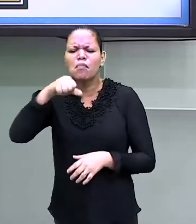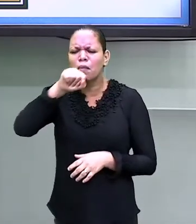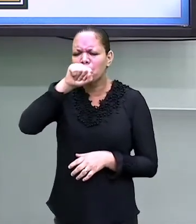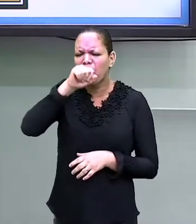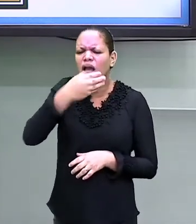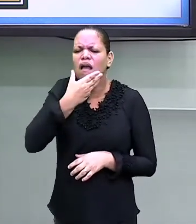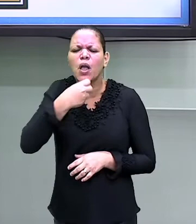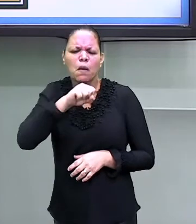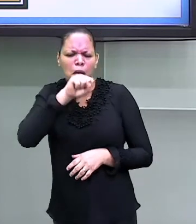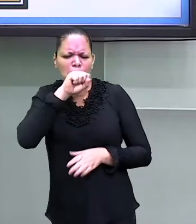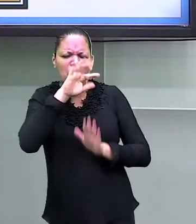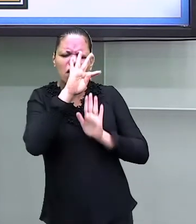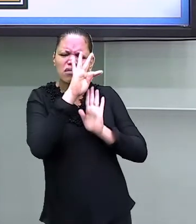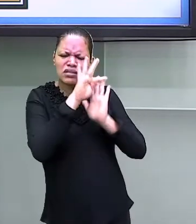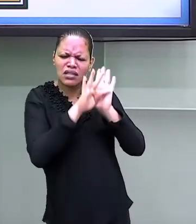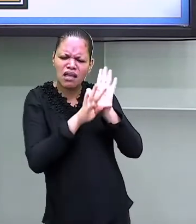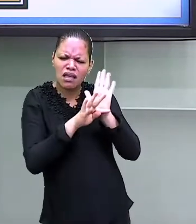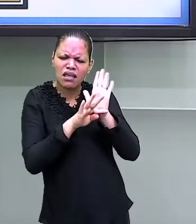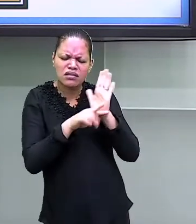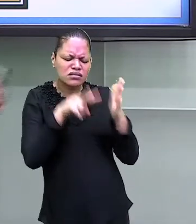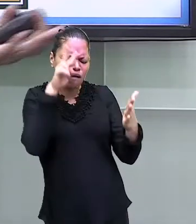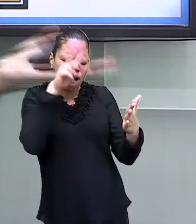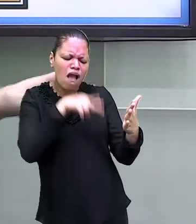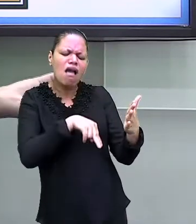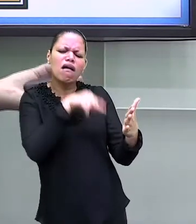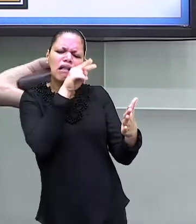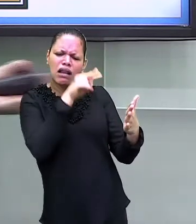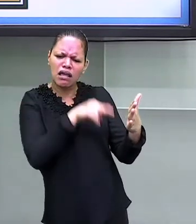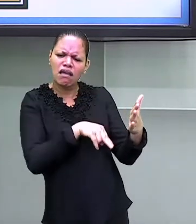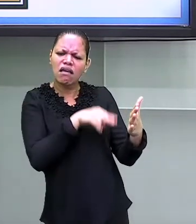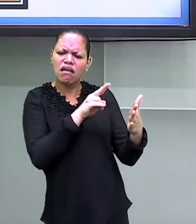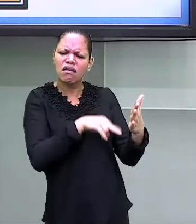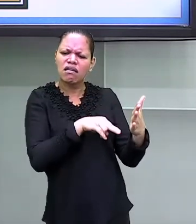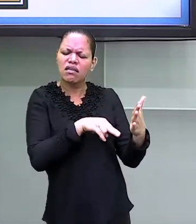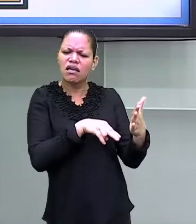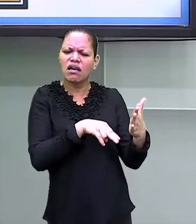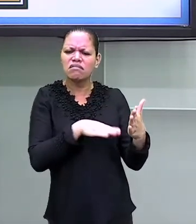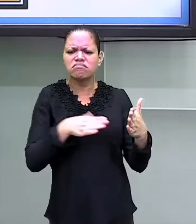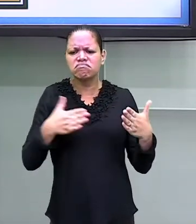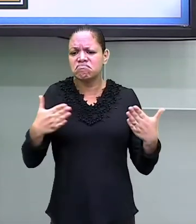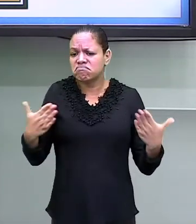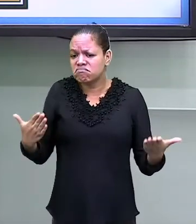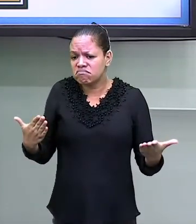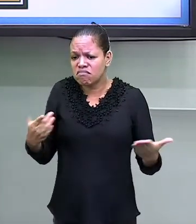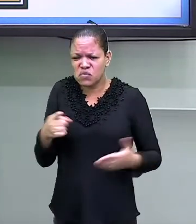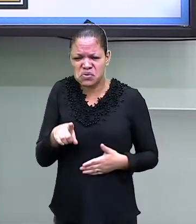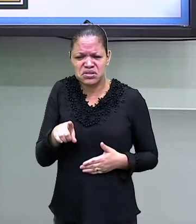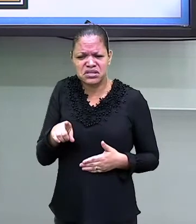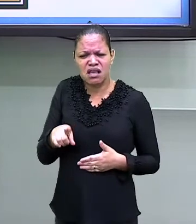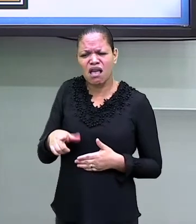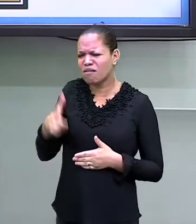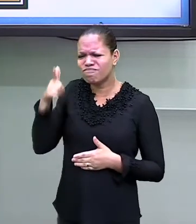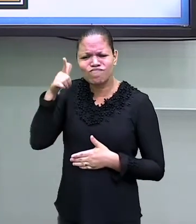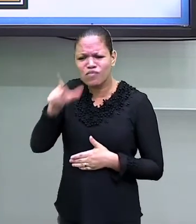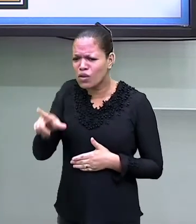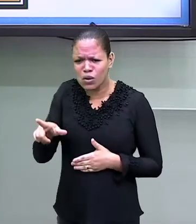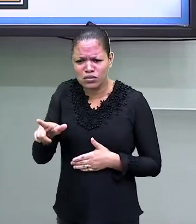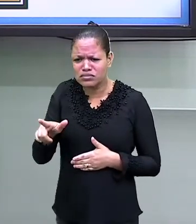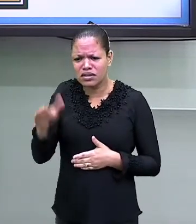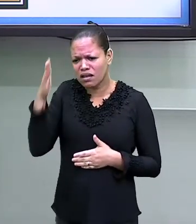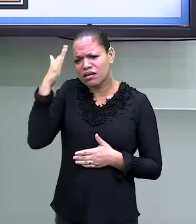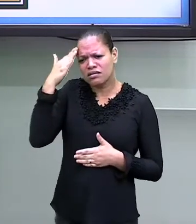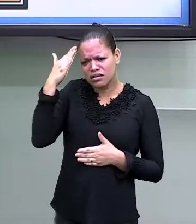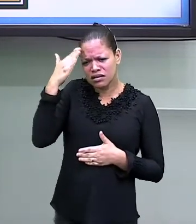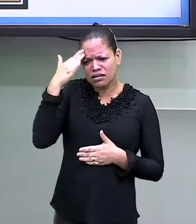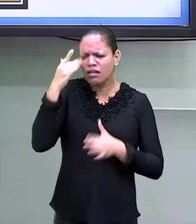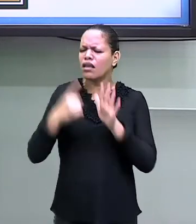texto, quem sabe, você pode ser um disléxico e nem sabe, para poder procurar o tratamento e fazer um acompanhamento e aprender junto